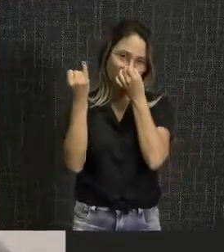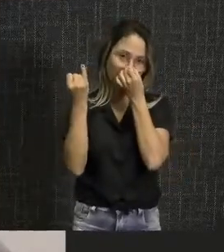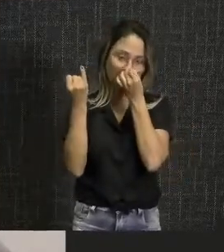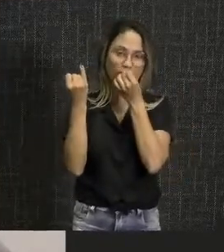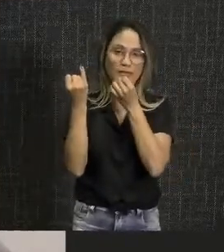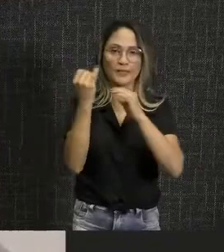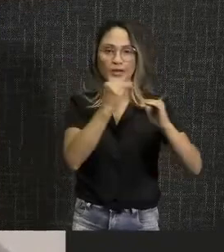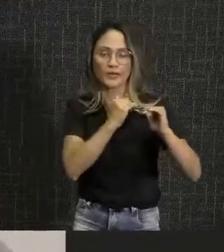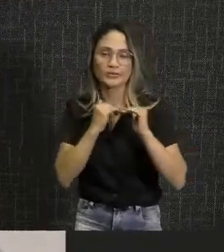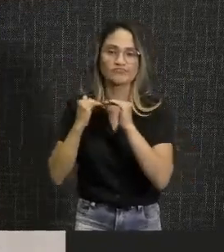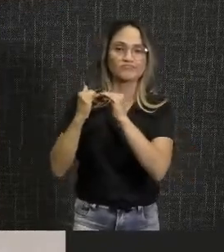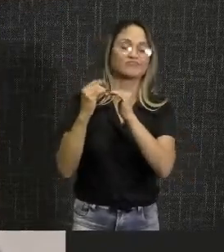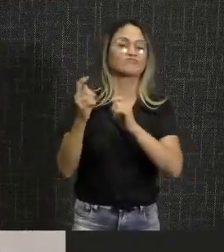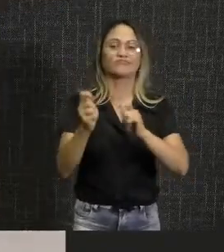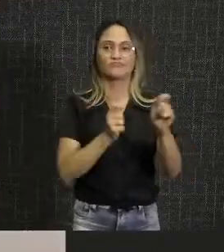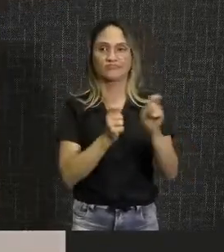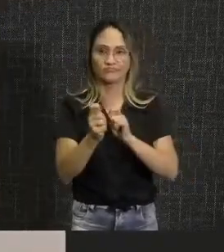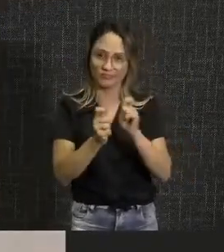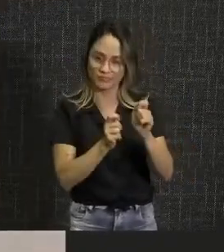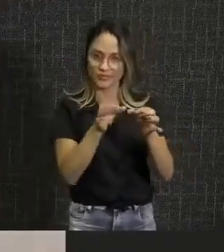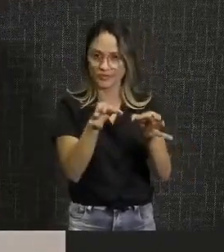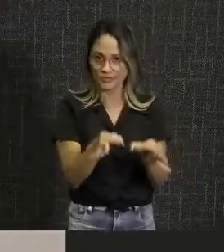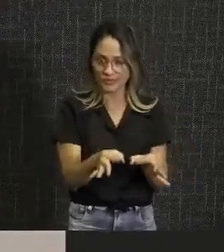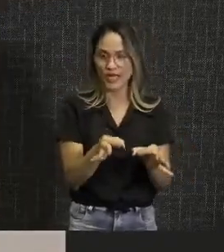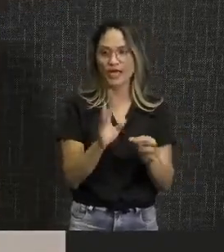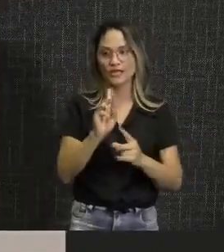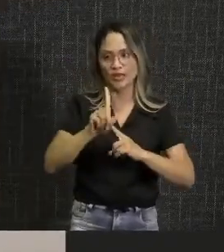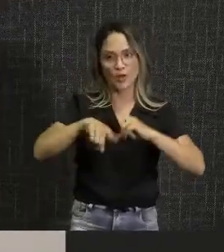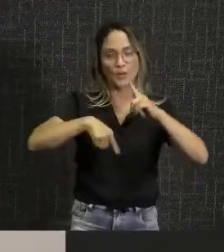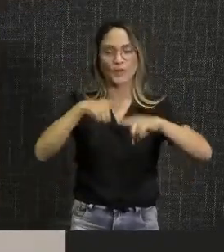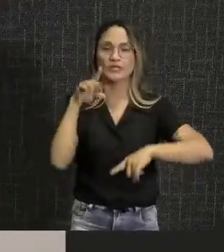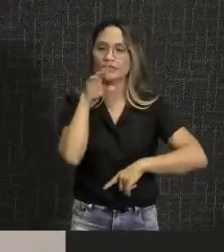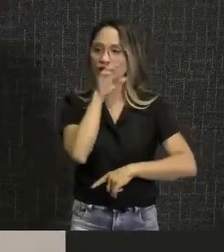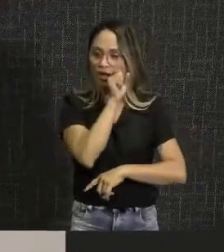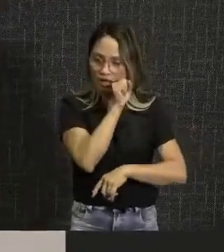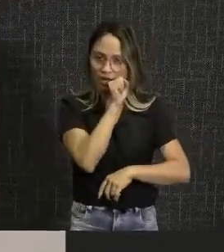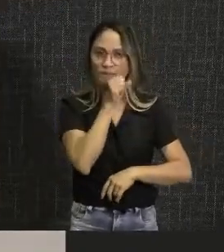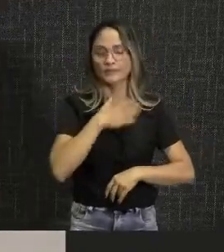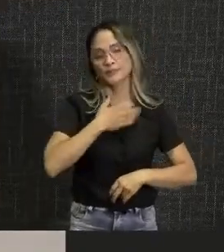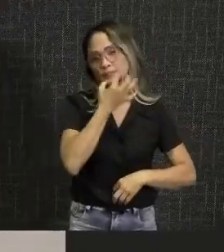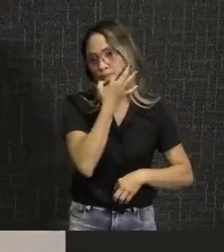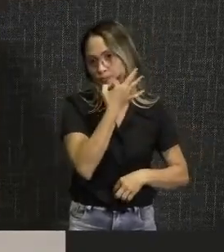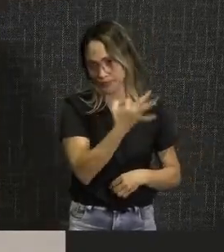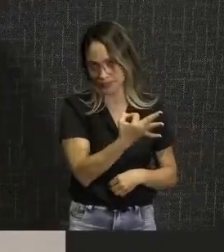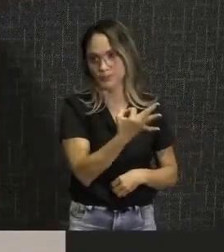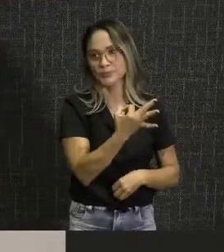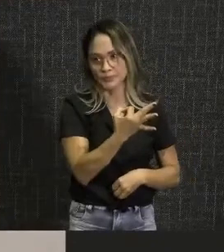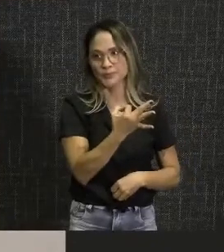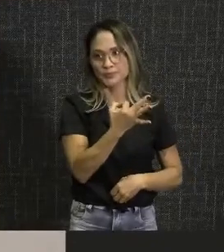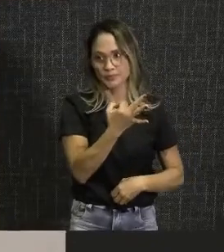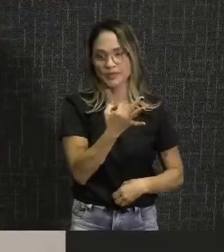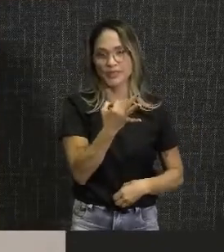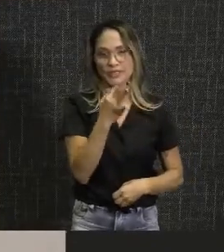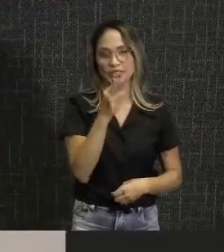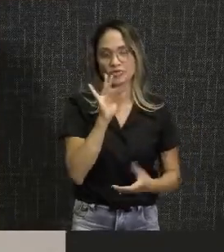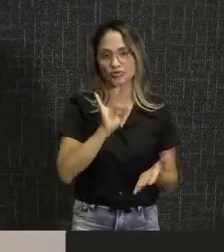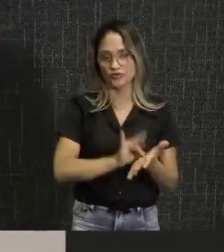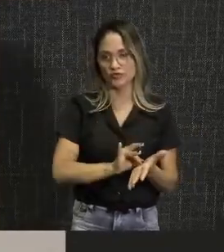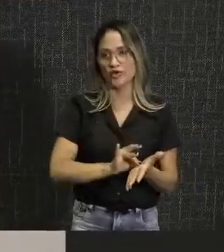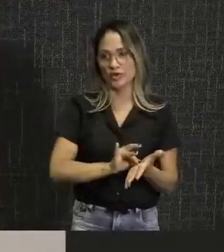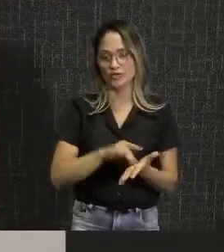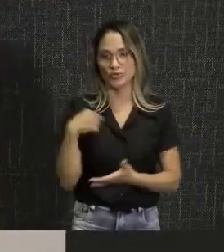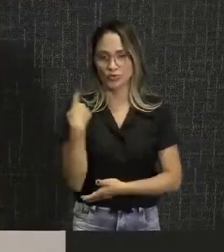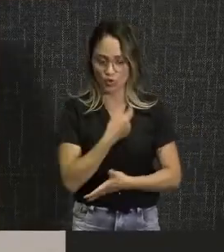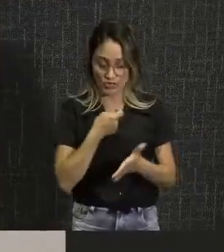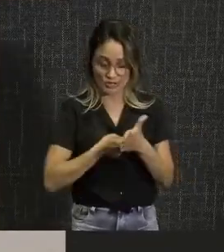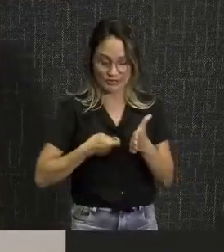economia mais, e com certeza a recuperação rápida, na minha opinião, passa de alguma maneira por a gente